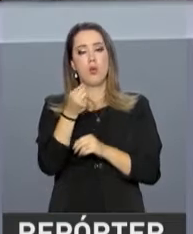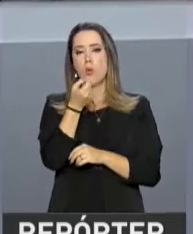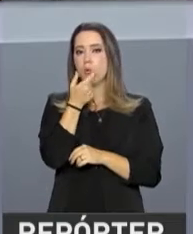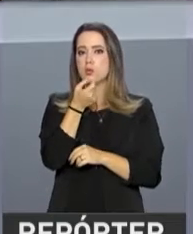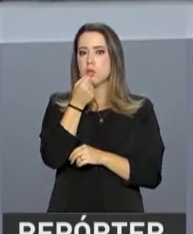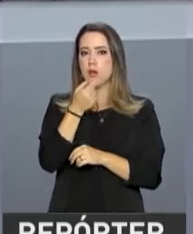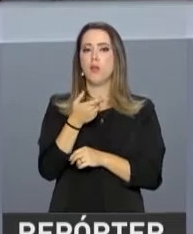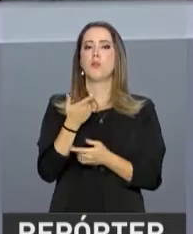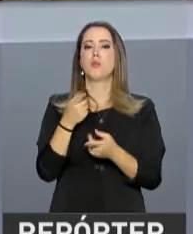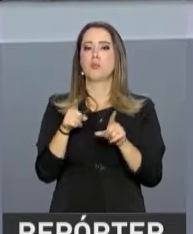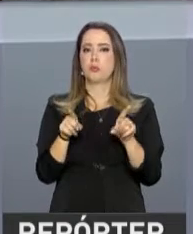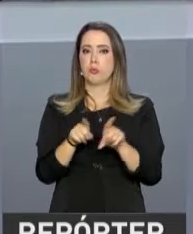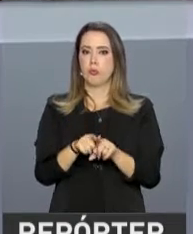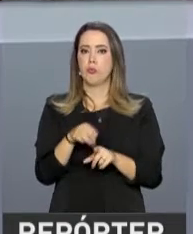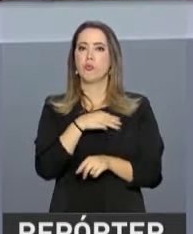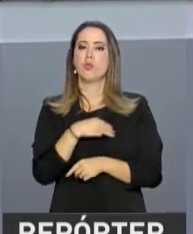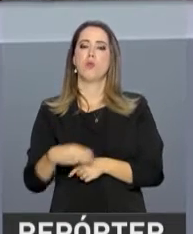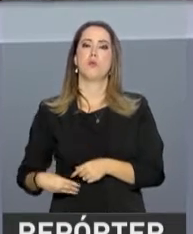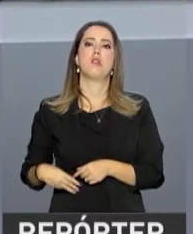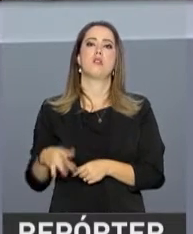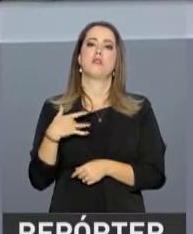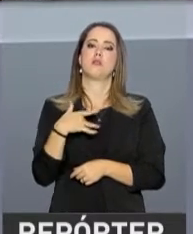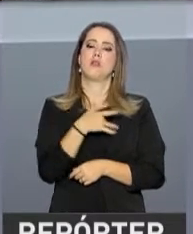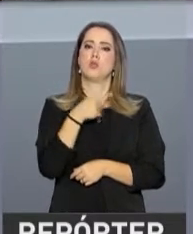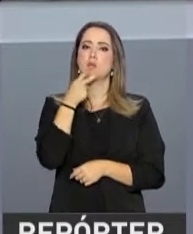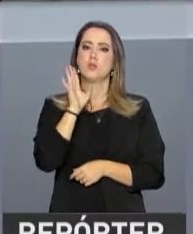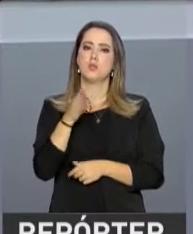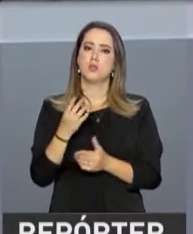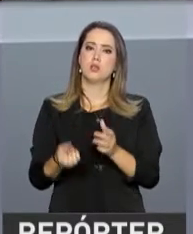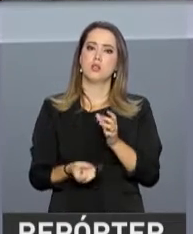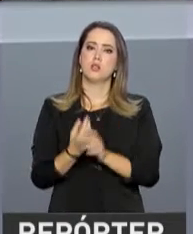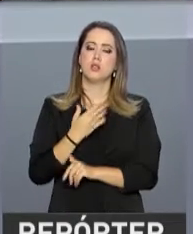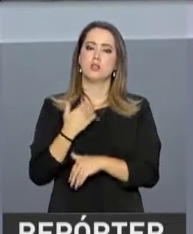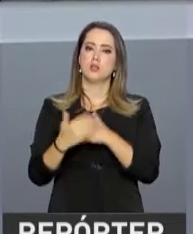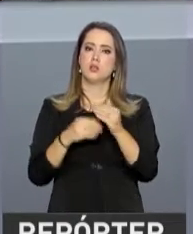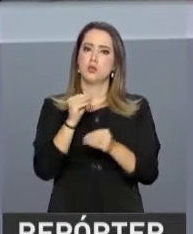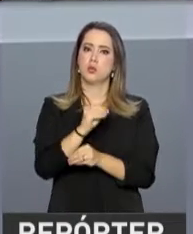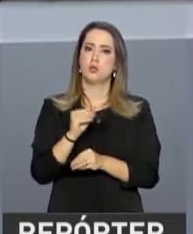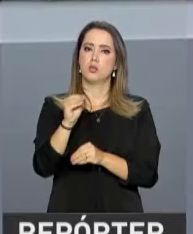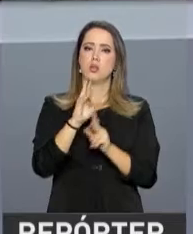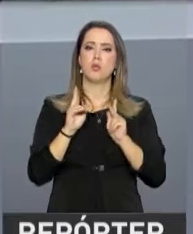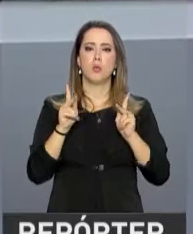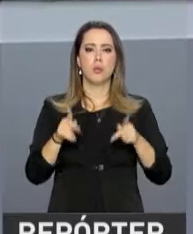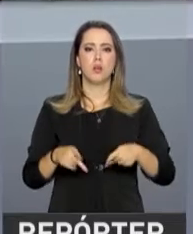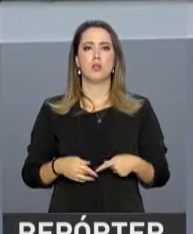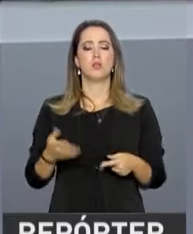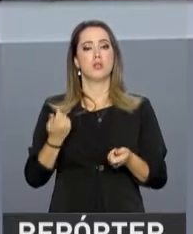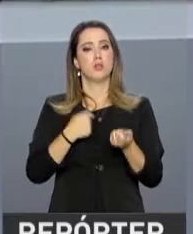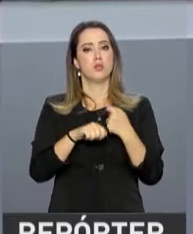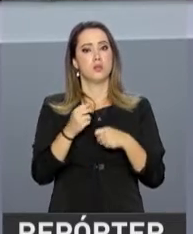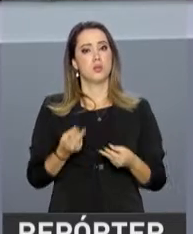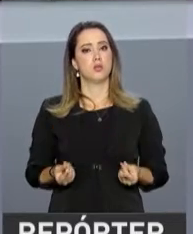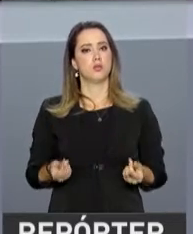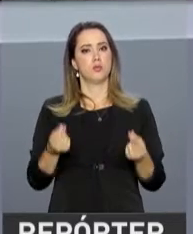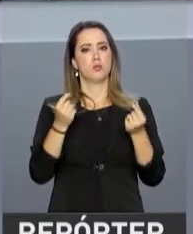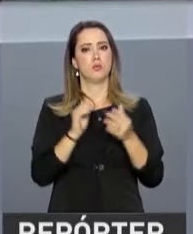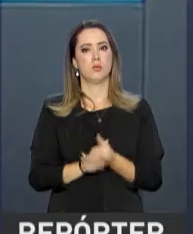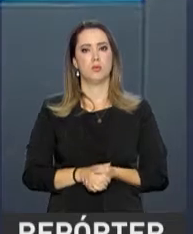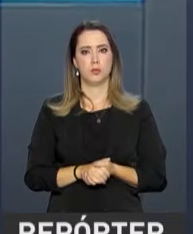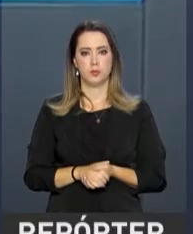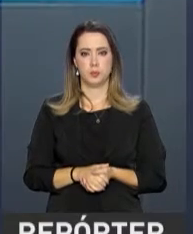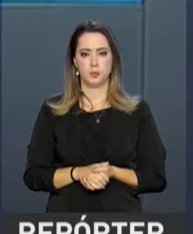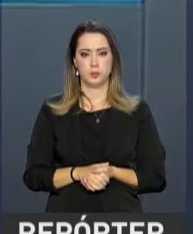remédios o ministro da saúde destacou que o programa gera atendimento mais humanizado e economia de recursos